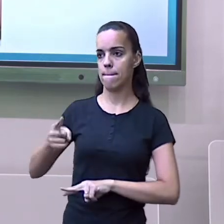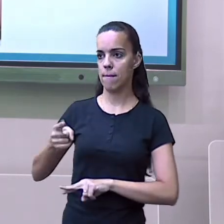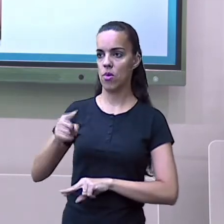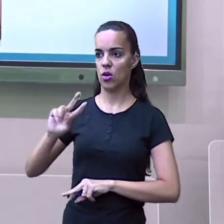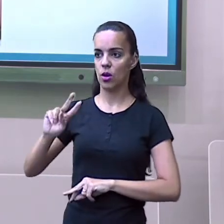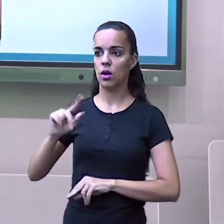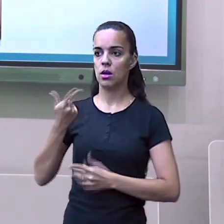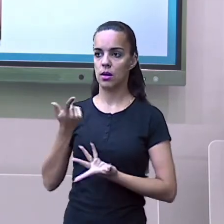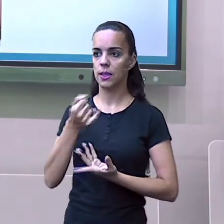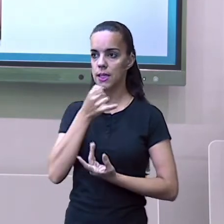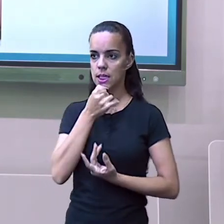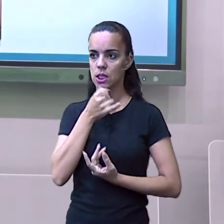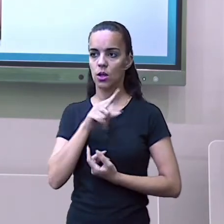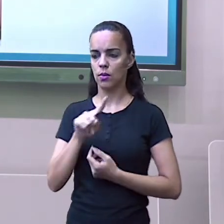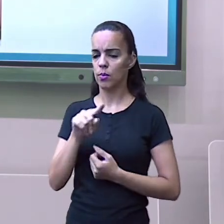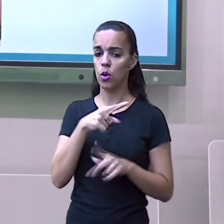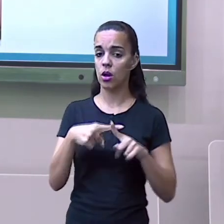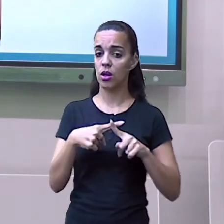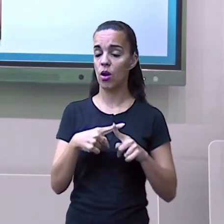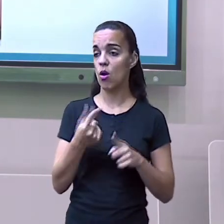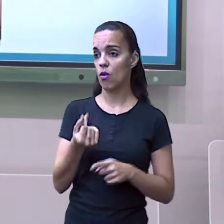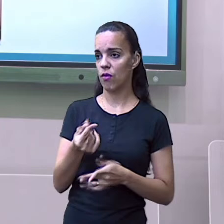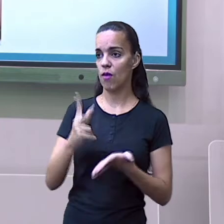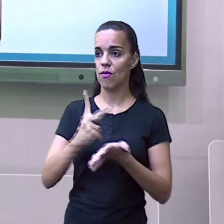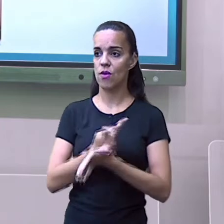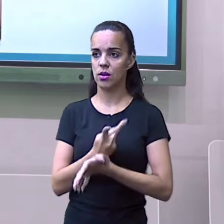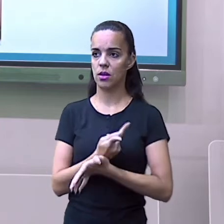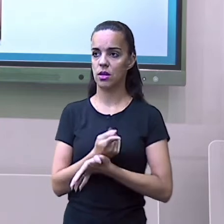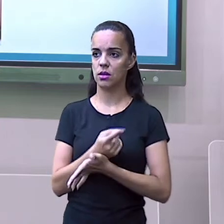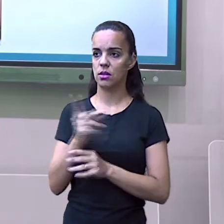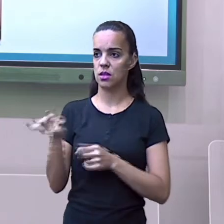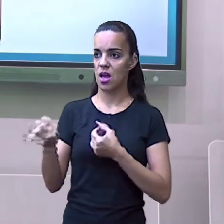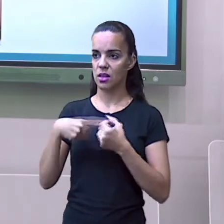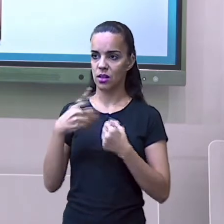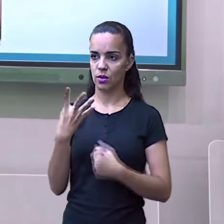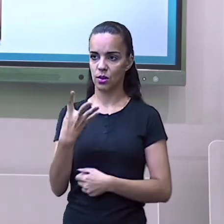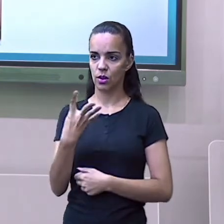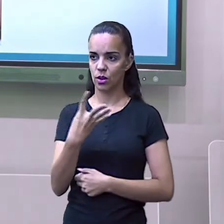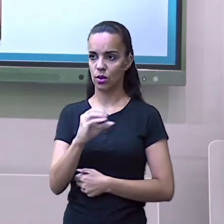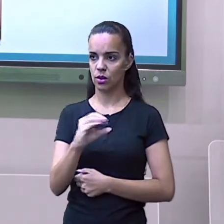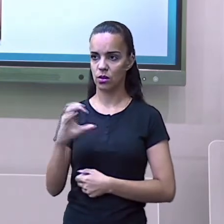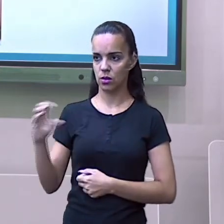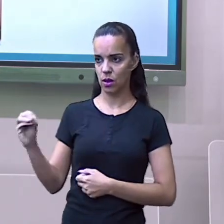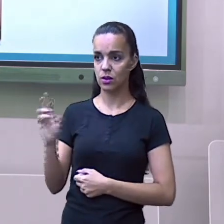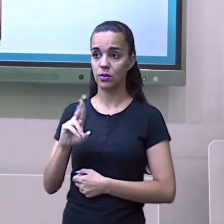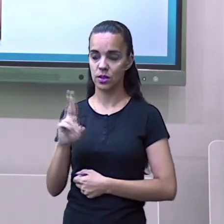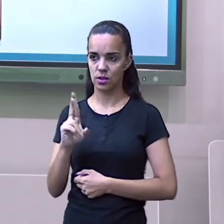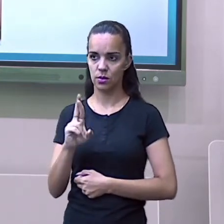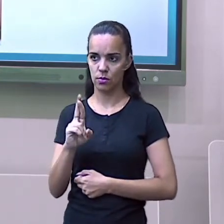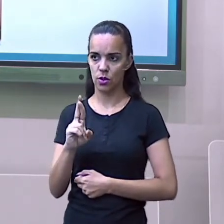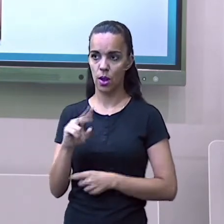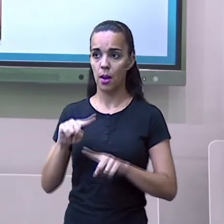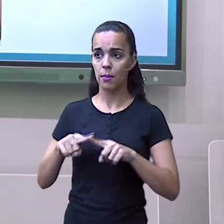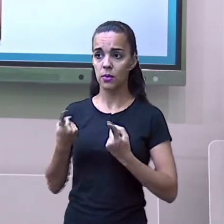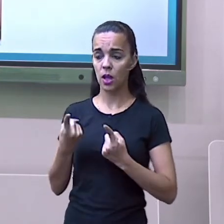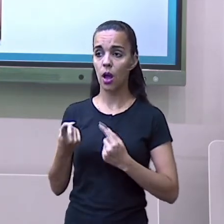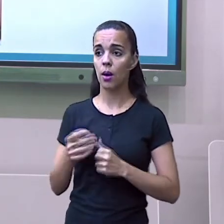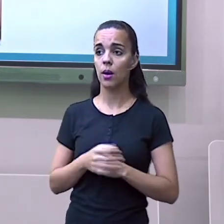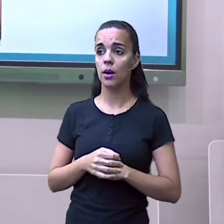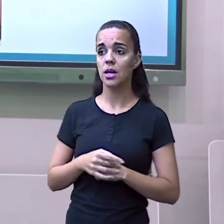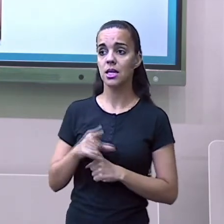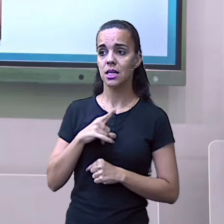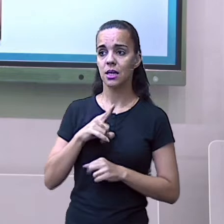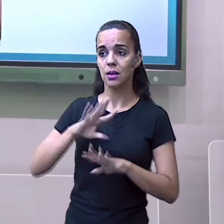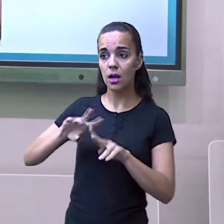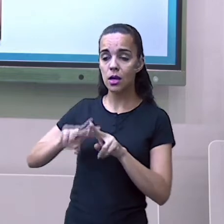que foi o valor errado, deverá receber R$ 400, que é o valor em dobro. Esse